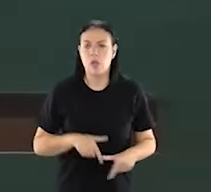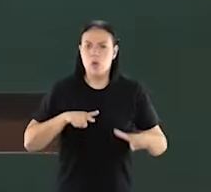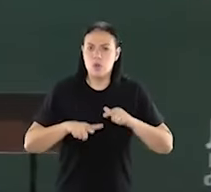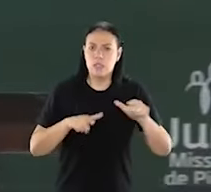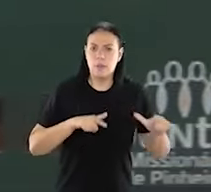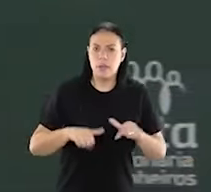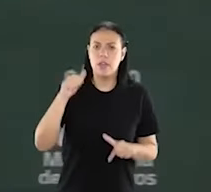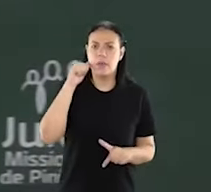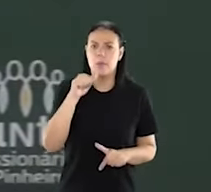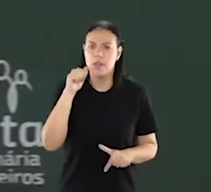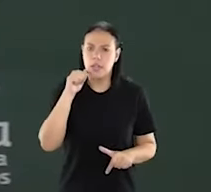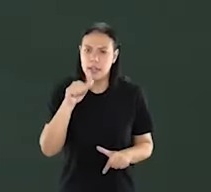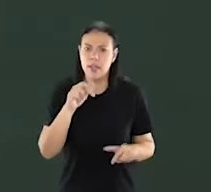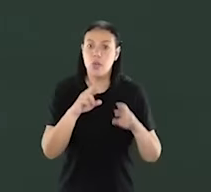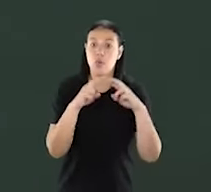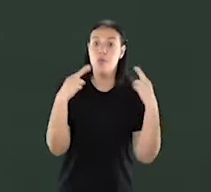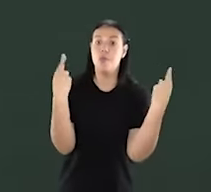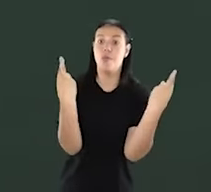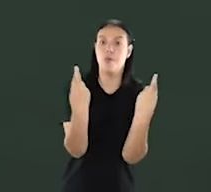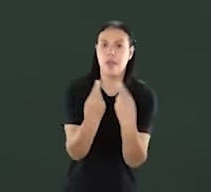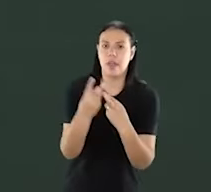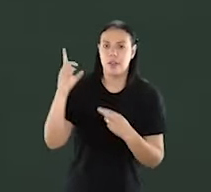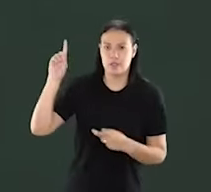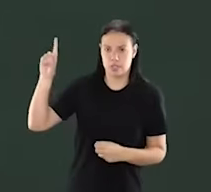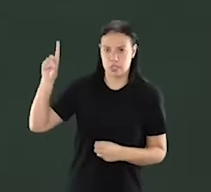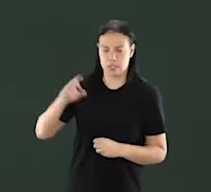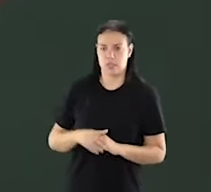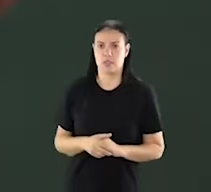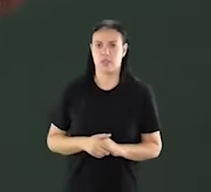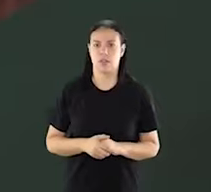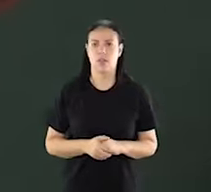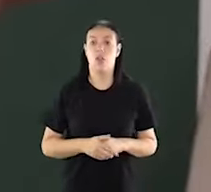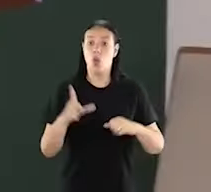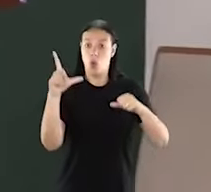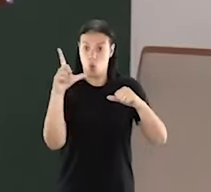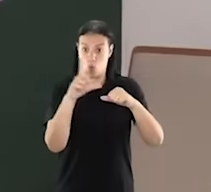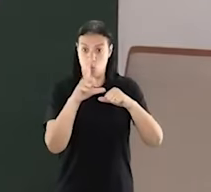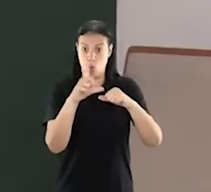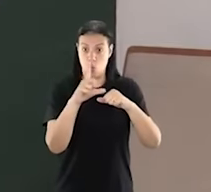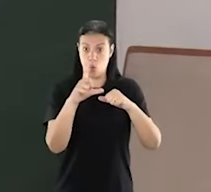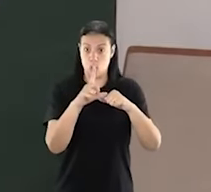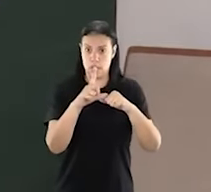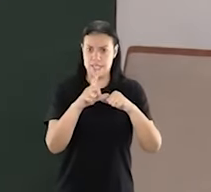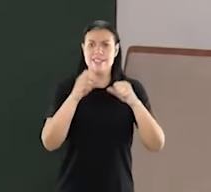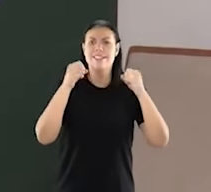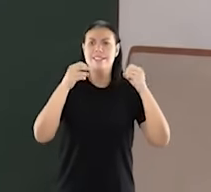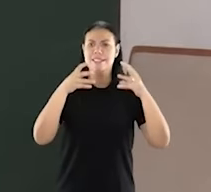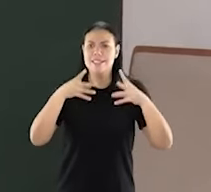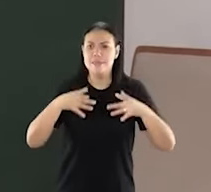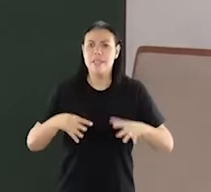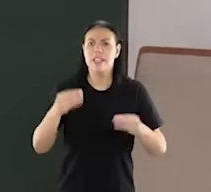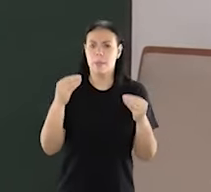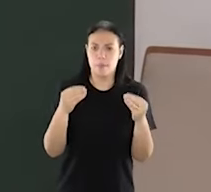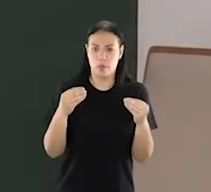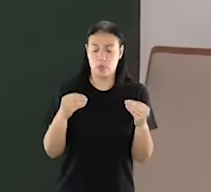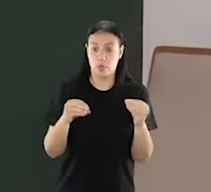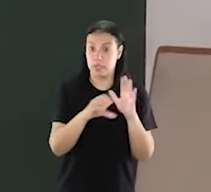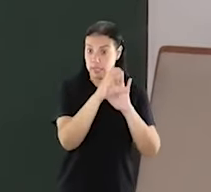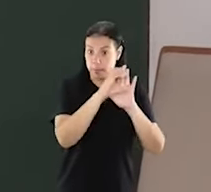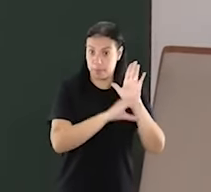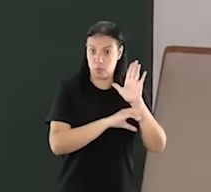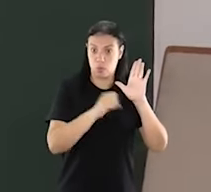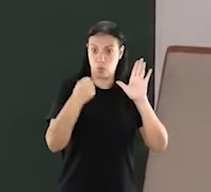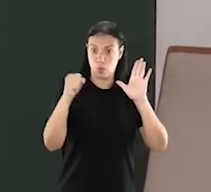Deus. Porque Lucas é o evangelista que mais enfatiza isso. E lá em Lucas 8, a partir do verso